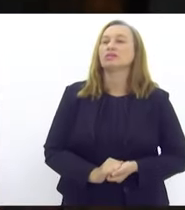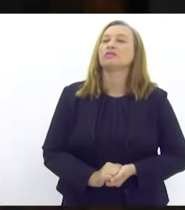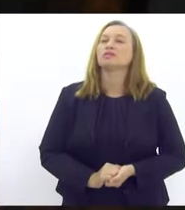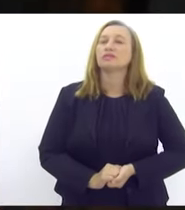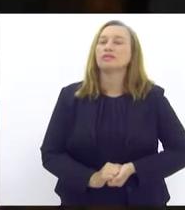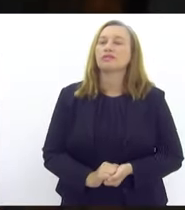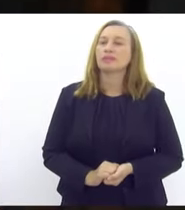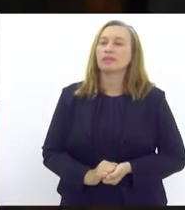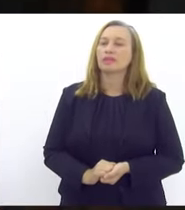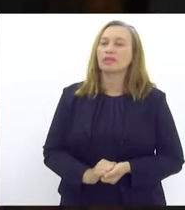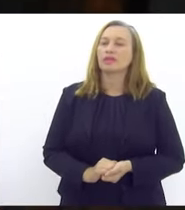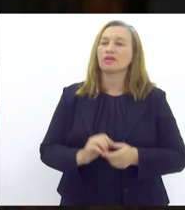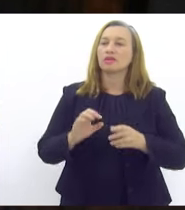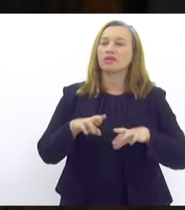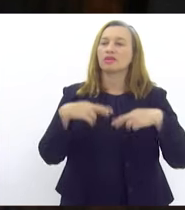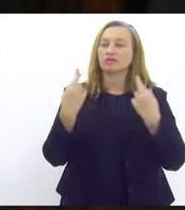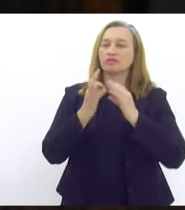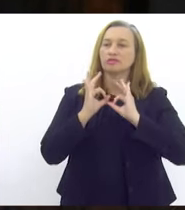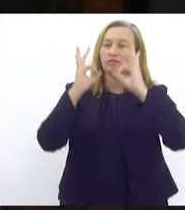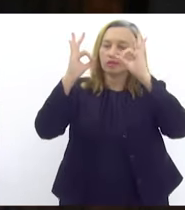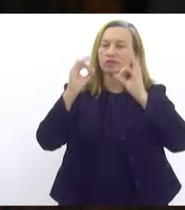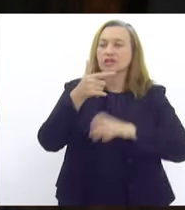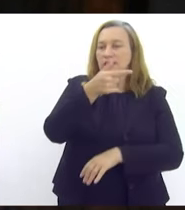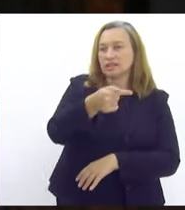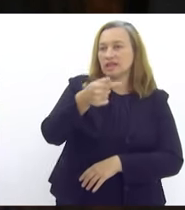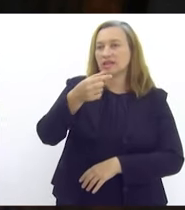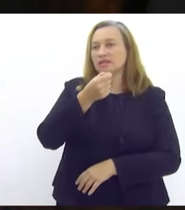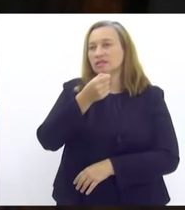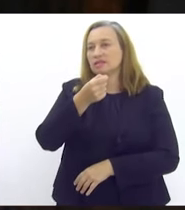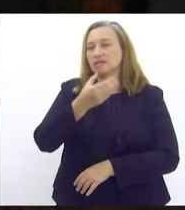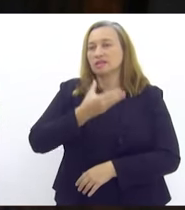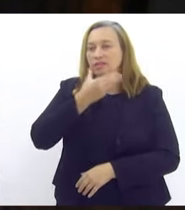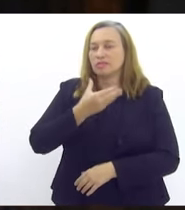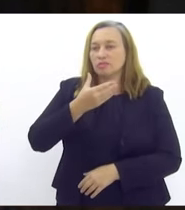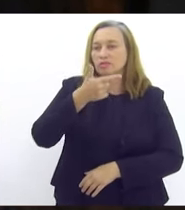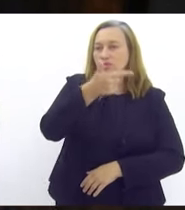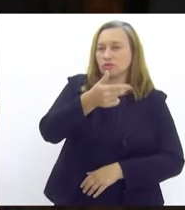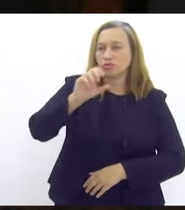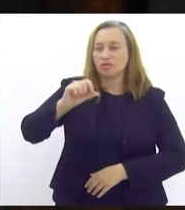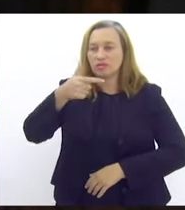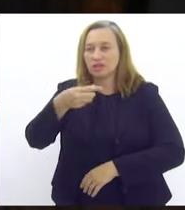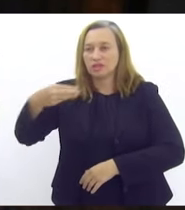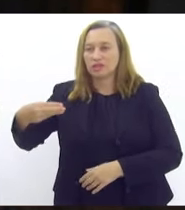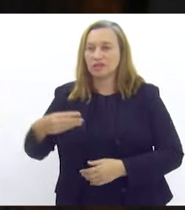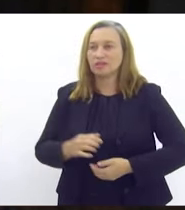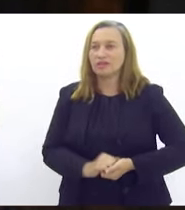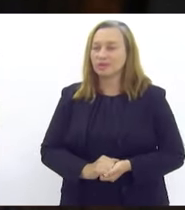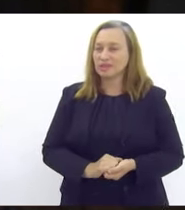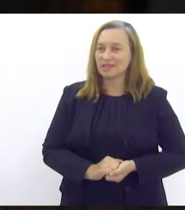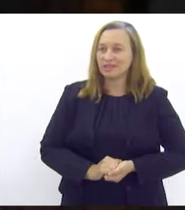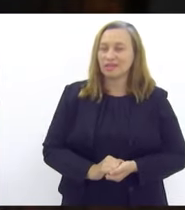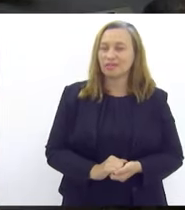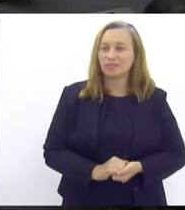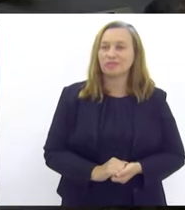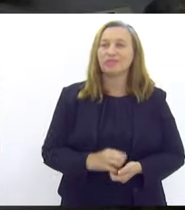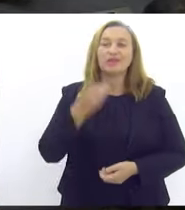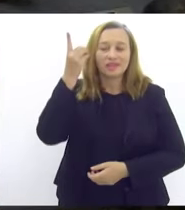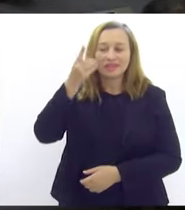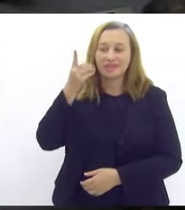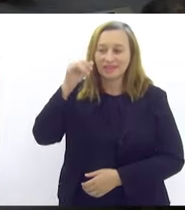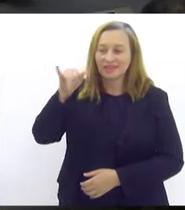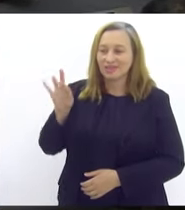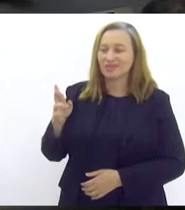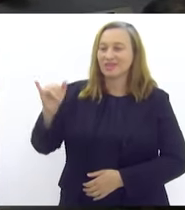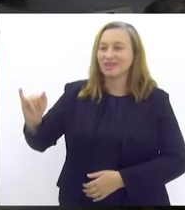sessão extraordinária, dia 7 de dezembro de 2023. Deputado Yuri. Senhora Presidenta, só